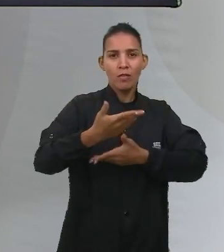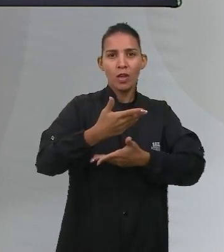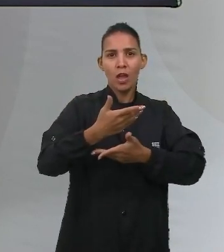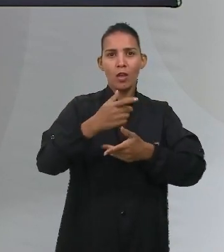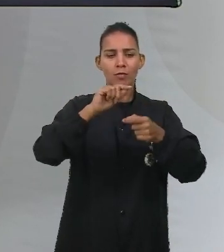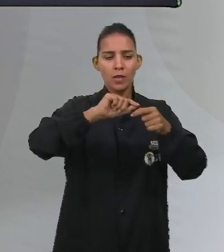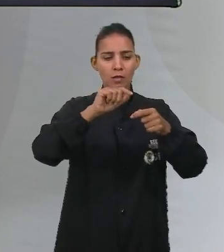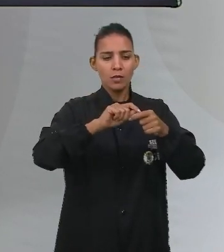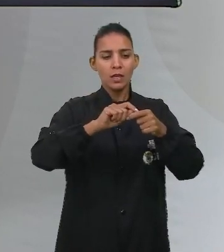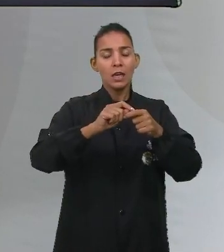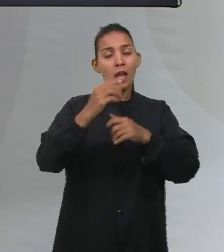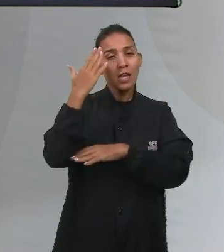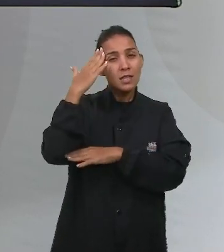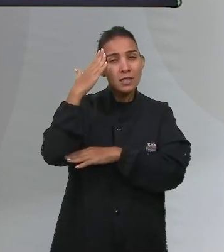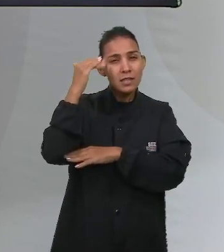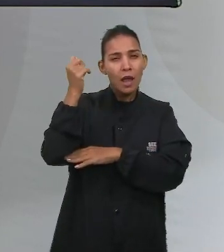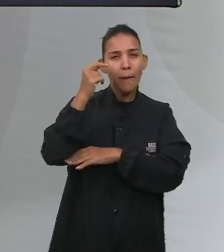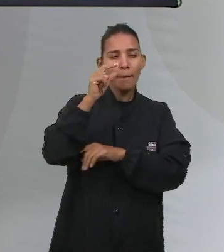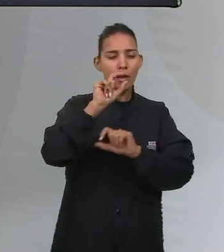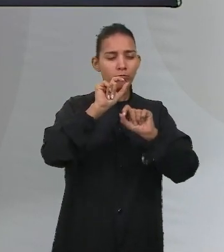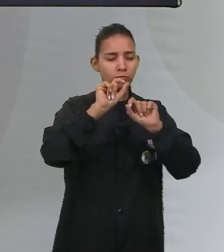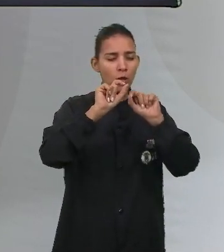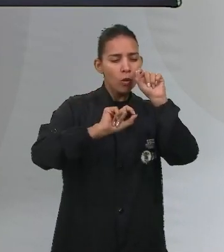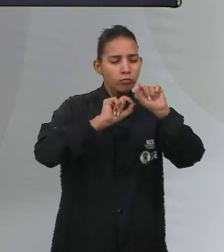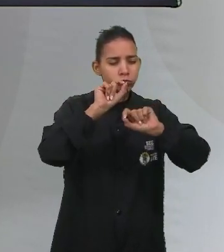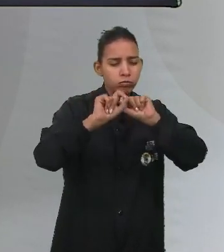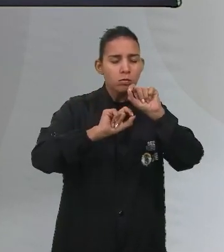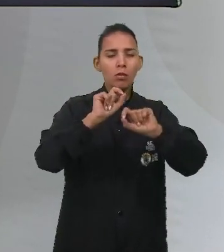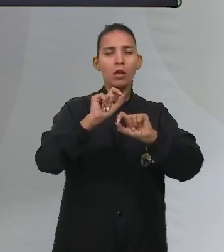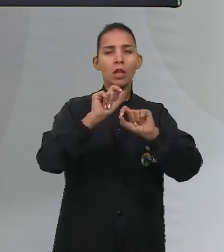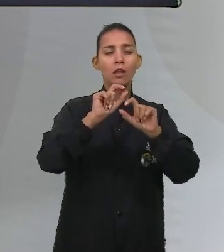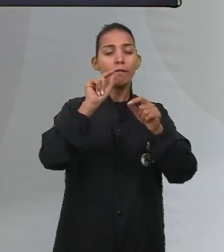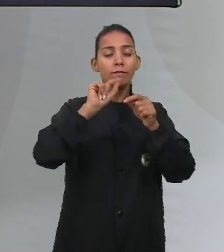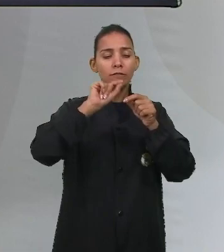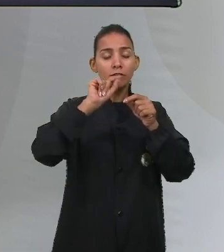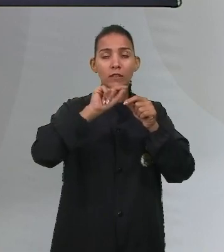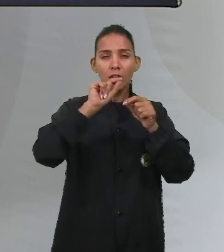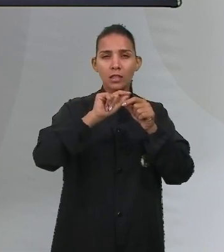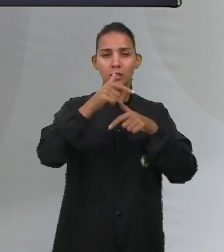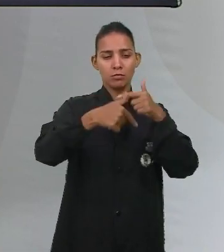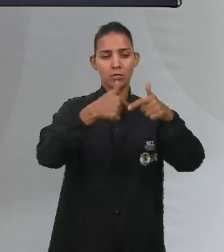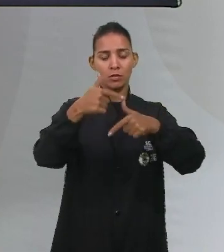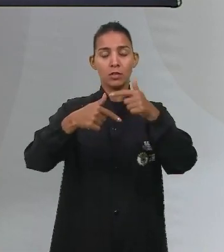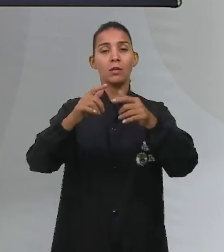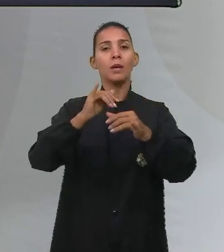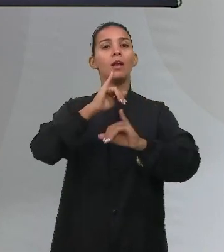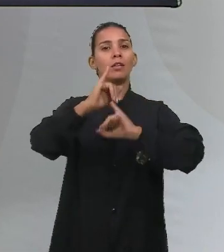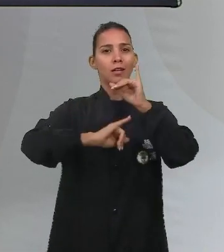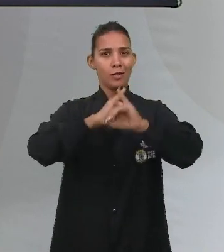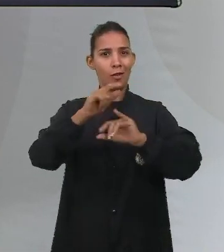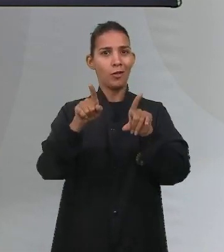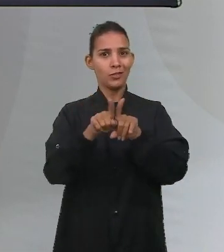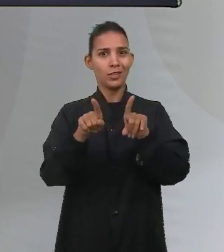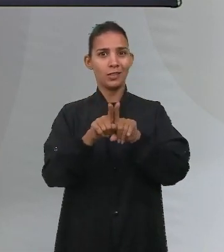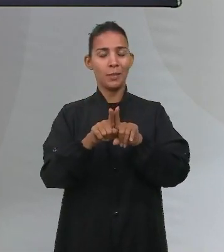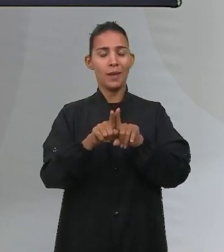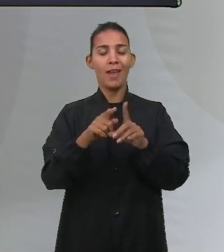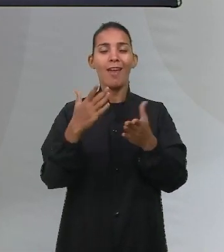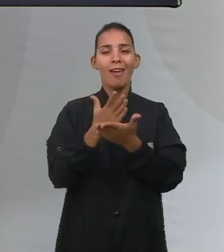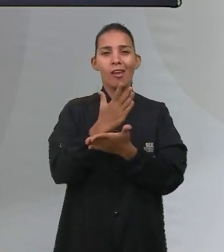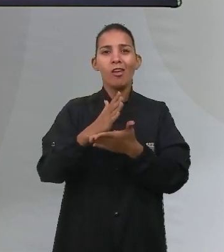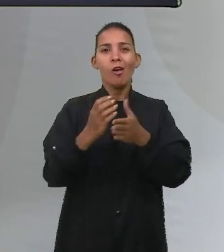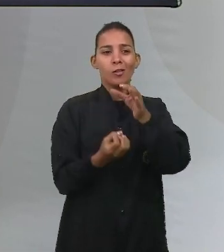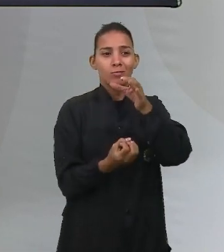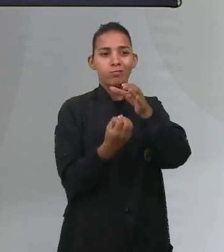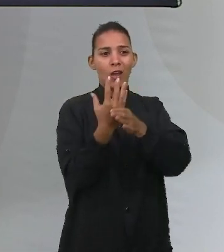dito anteriormente, algumas profissões, elas emergiram e elas são resultados das